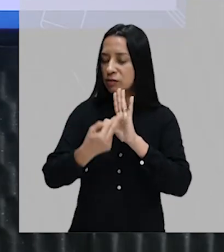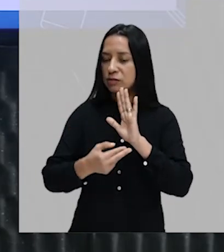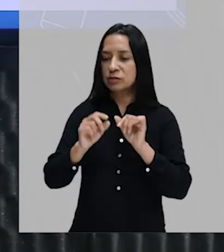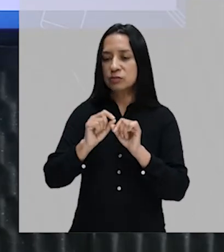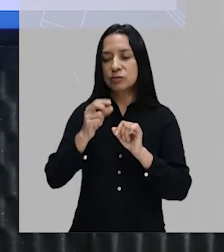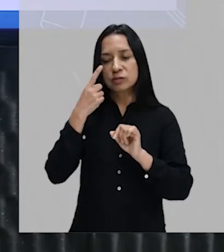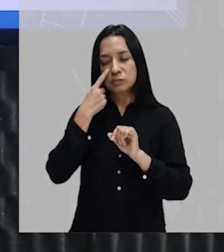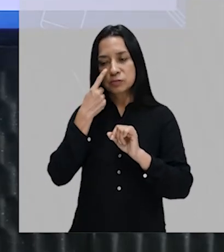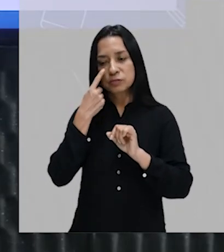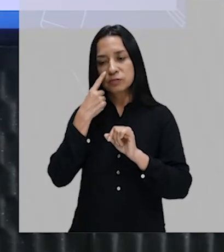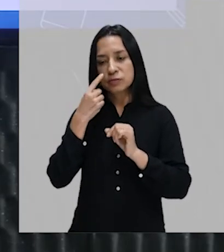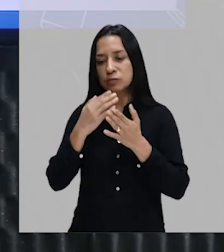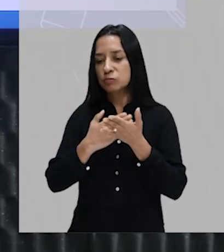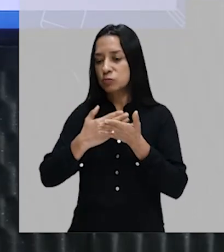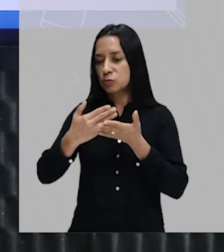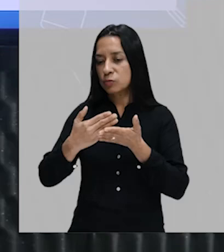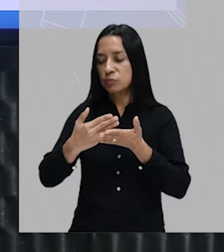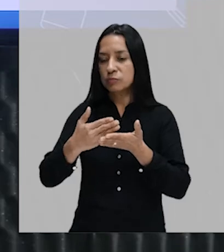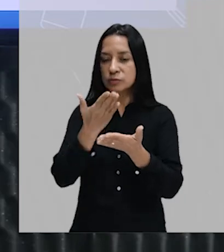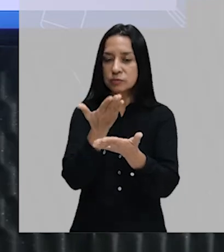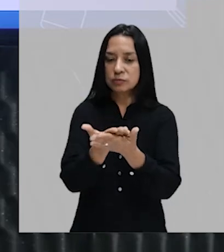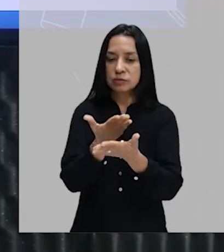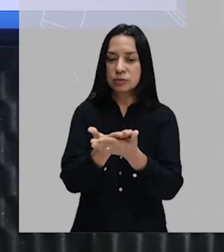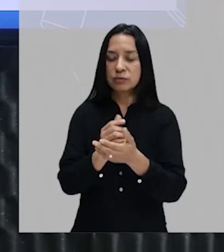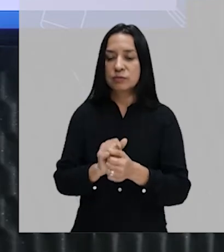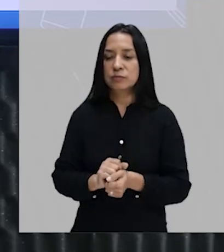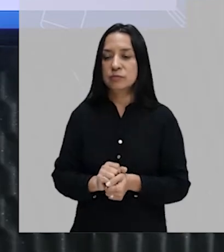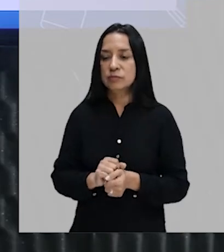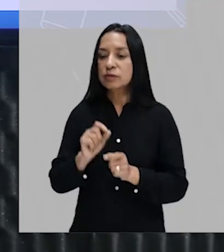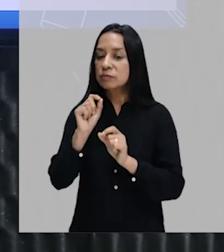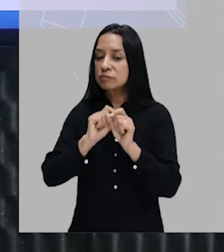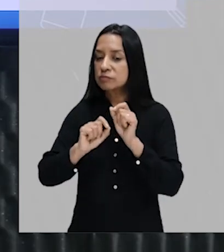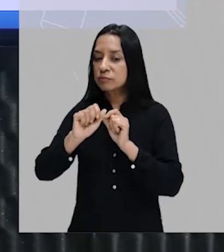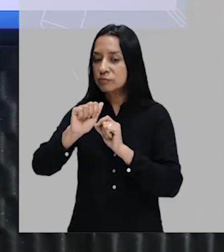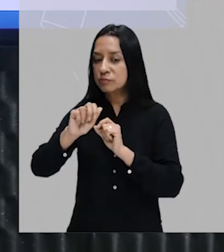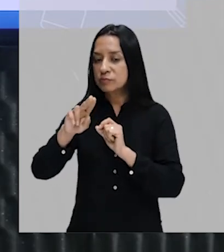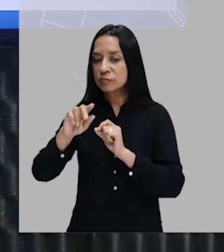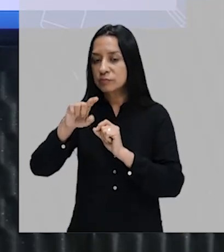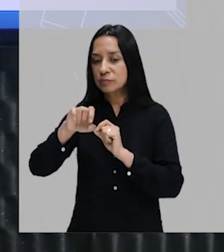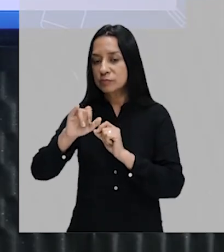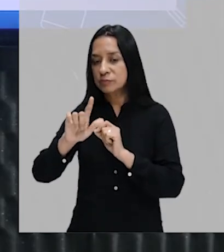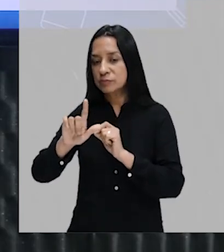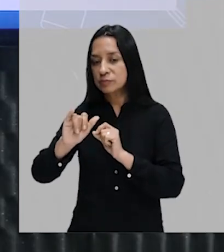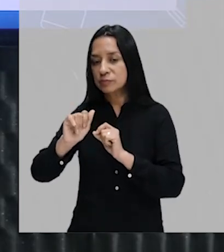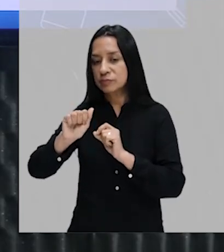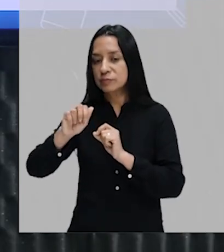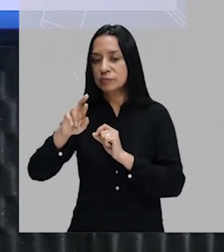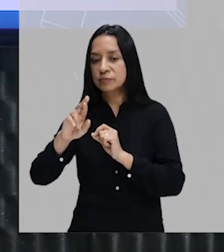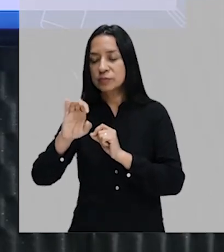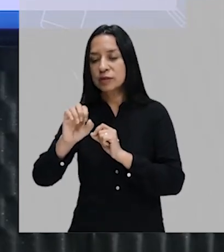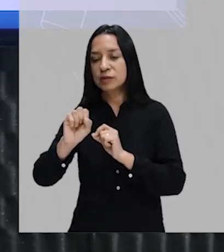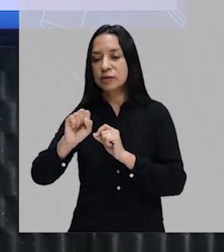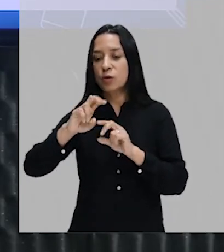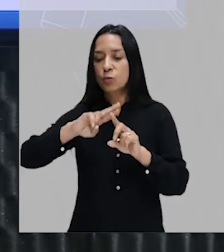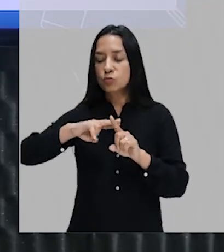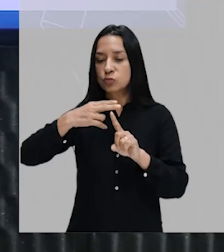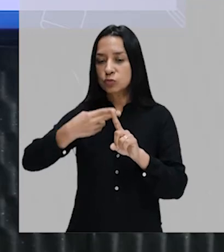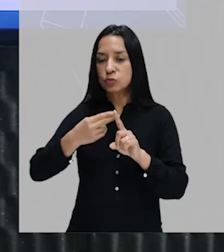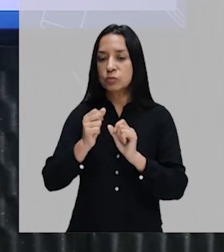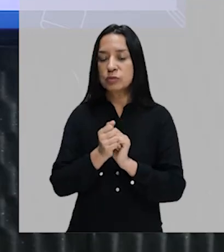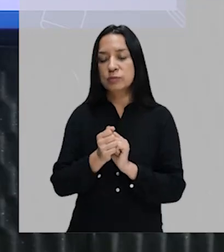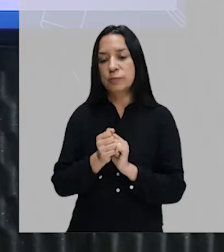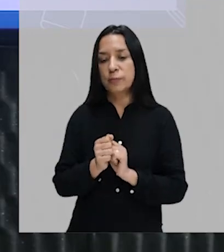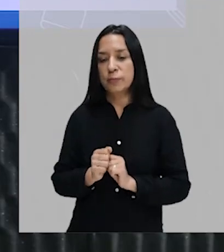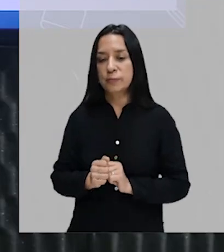já repetimos no slide anterior. E signos auxiliares são os signos dobles que nós vamos ver um pouquinho mais na frente. Então, podem variar